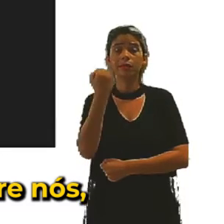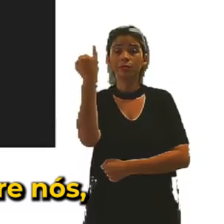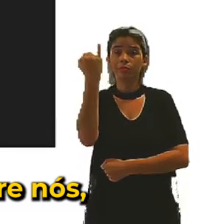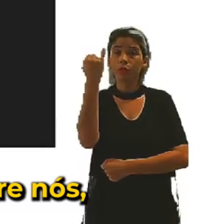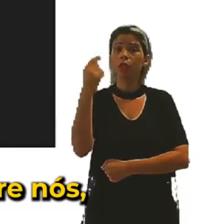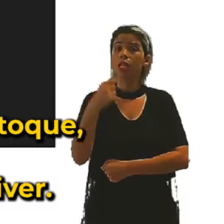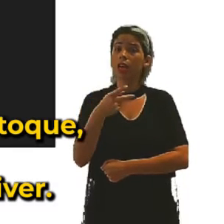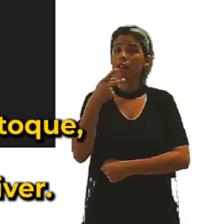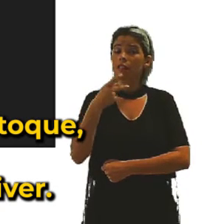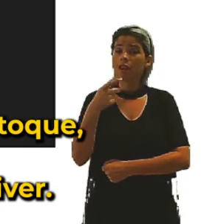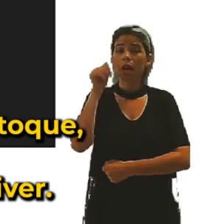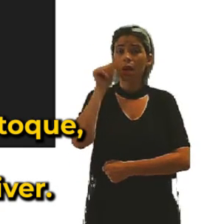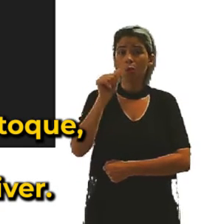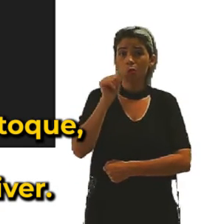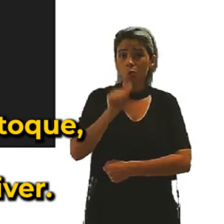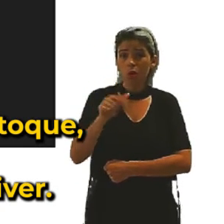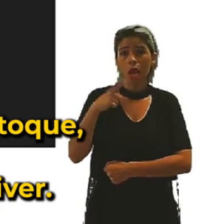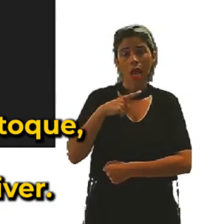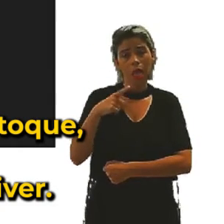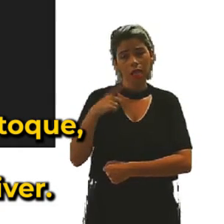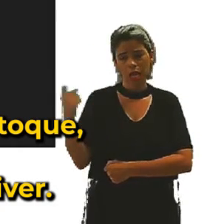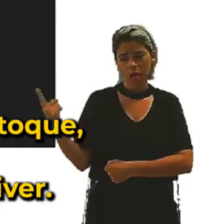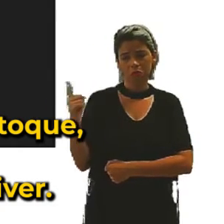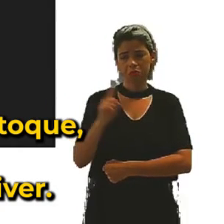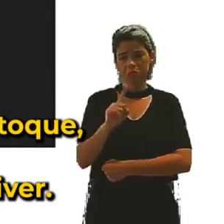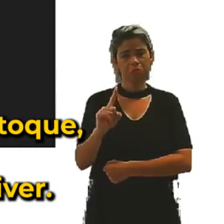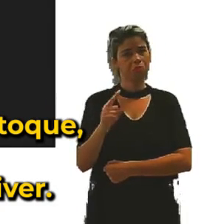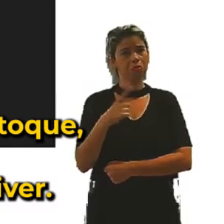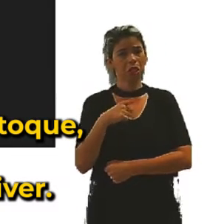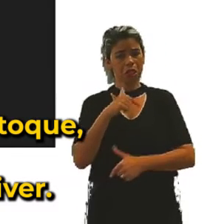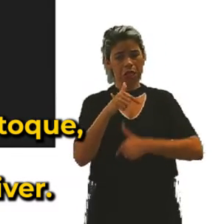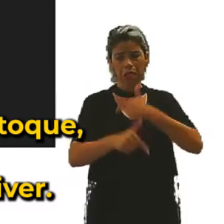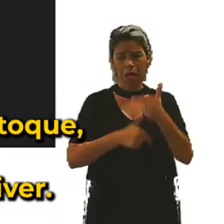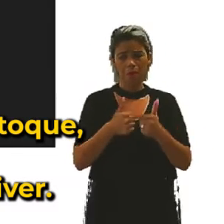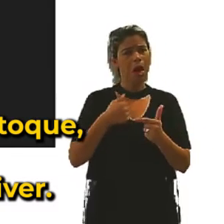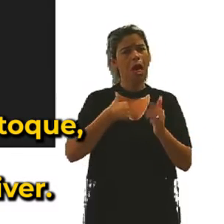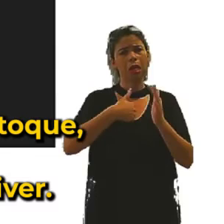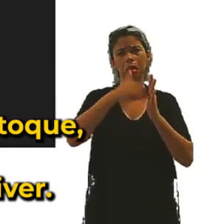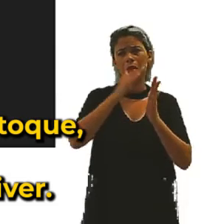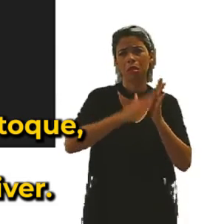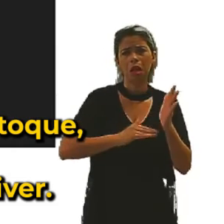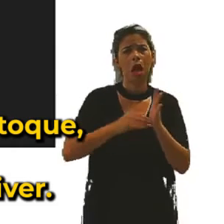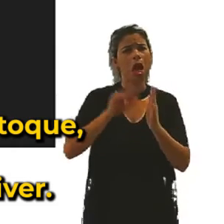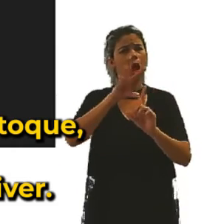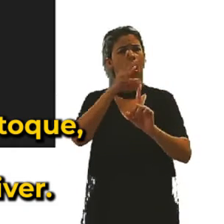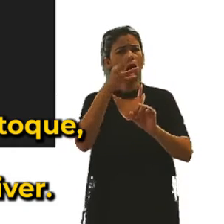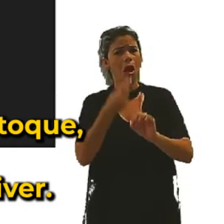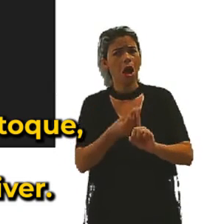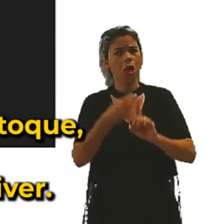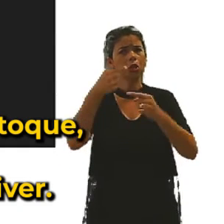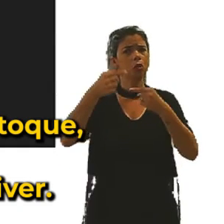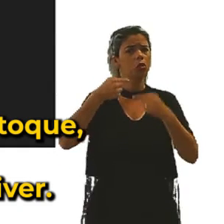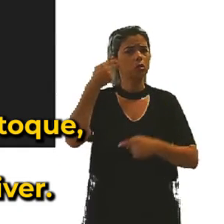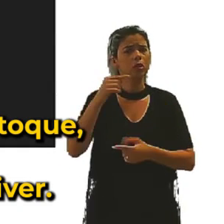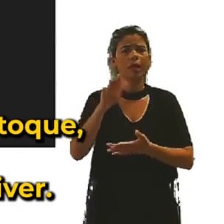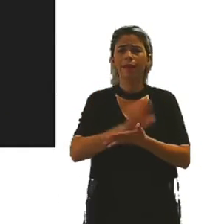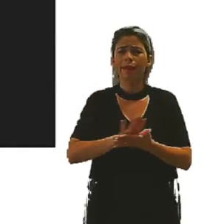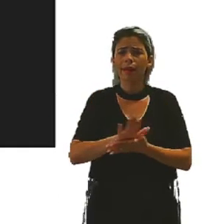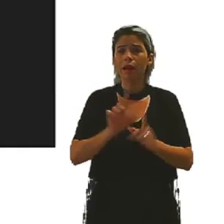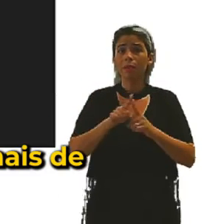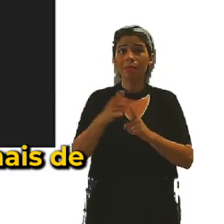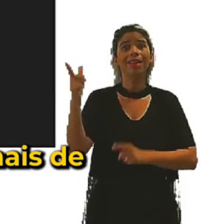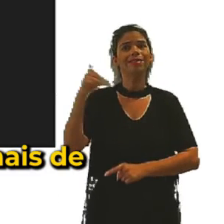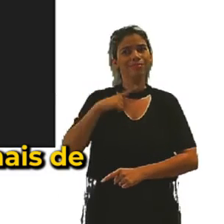que a mulher entre nós, mesmo que não declame, nem pinte, nem toque, nem trabalhe, nem vote, tem ao menos o direito rudimentaríssimo de